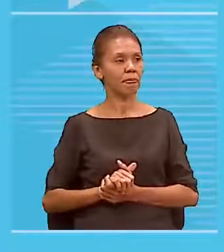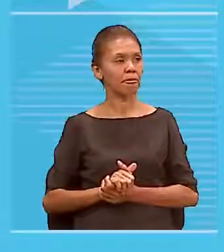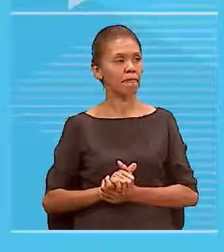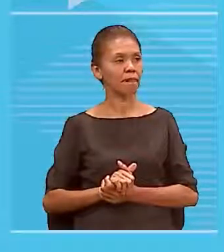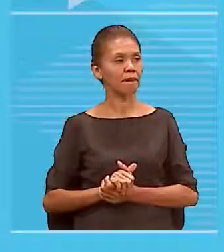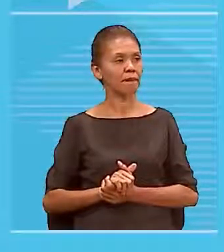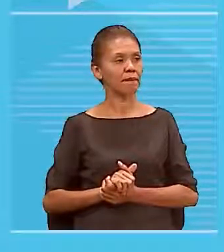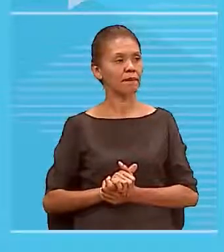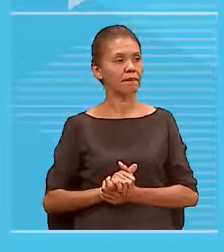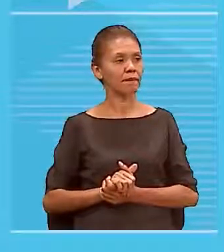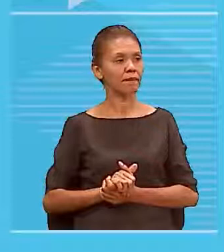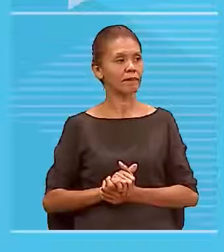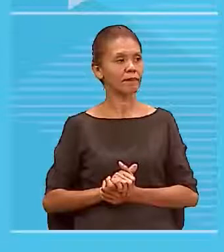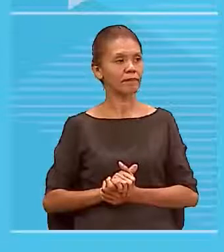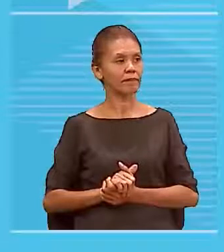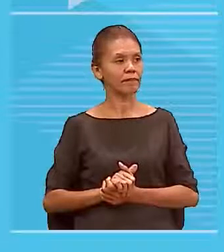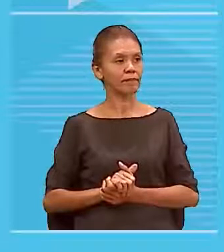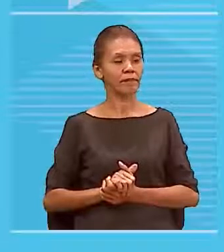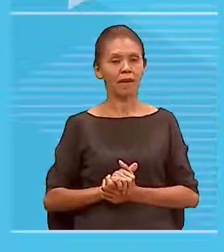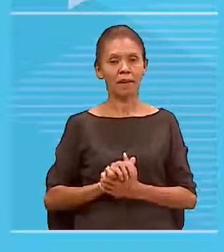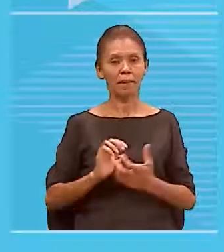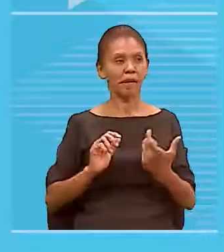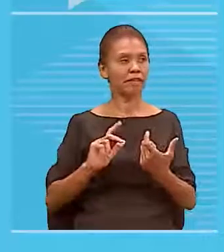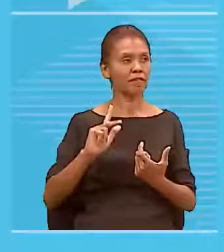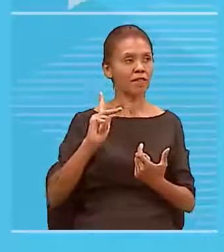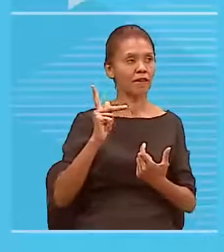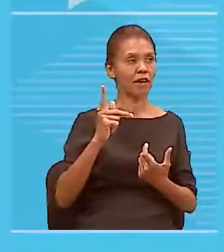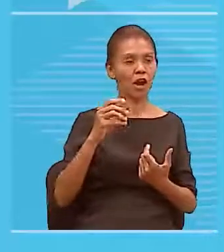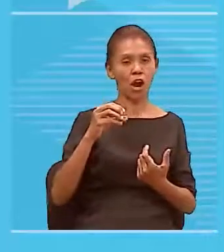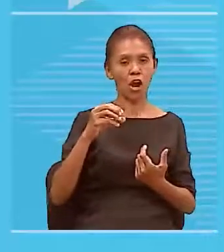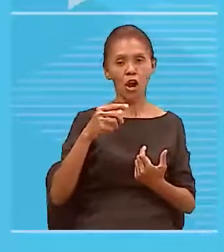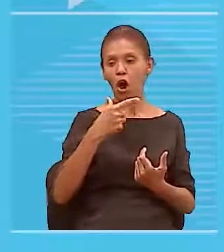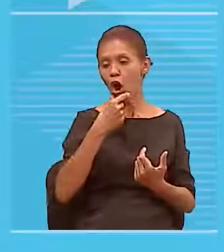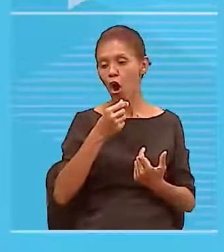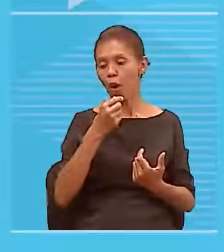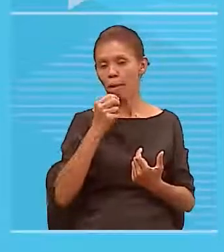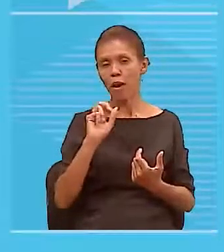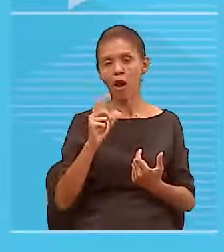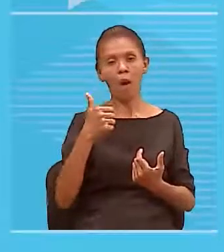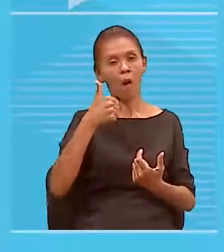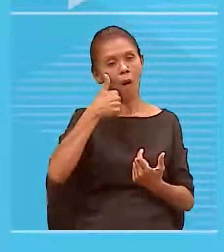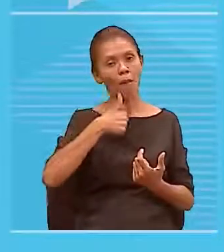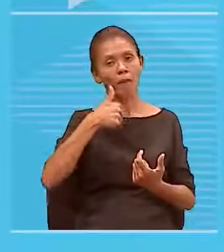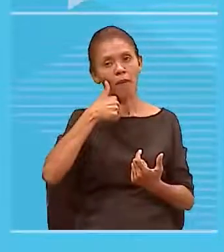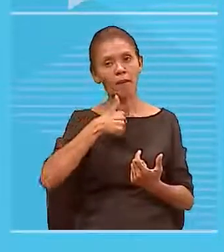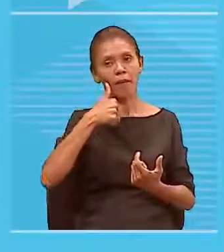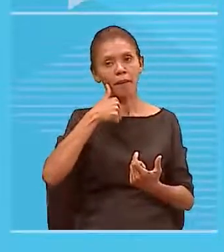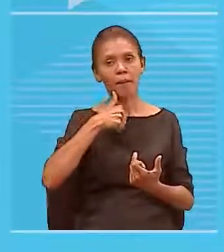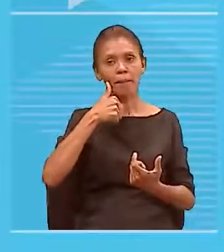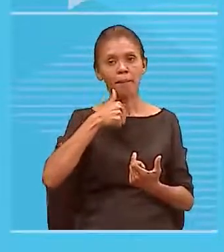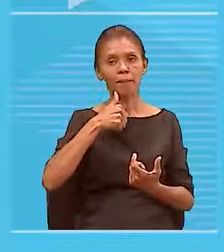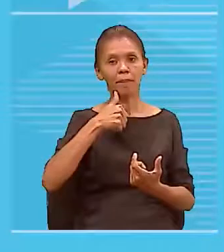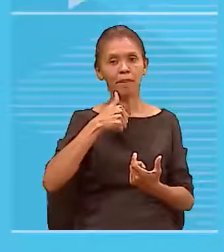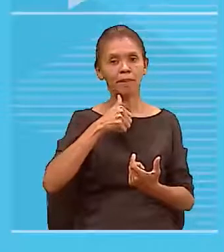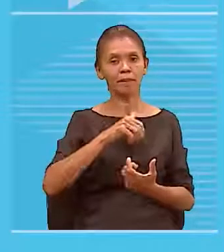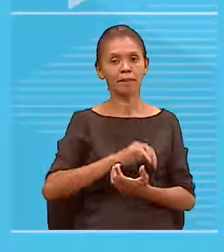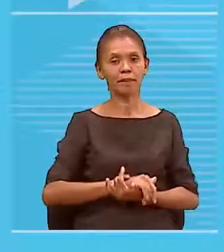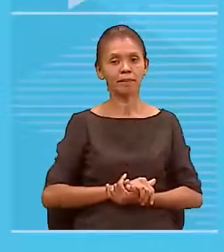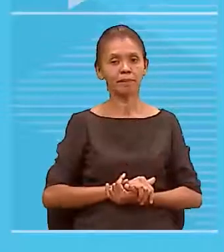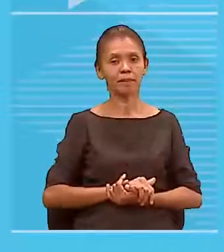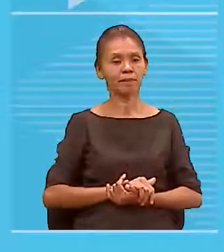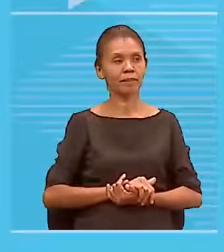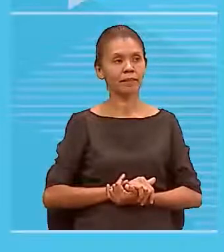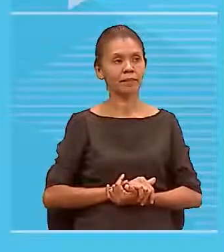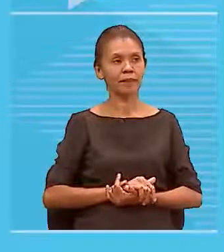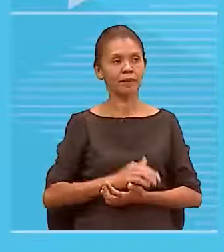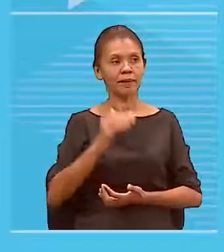colocação aqui homem ou mulher que ele pergunte que partiu-se do pressuposto de